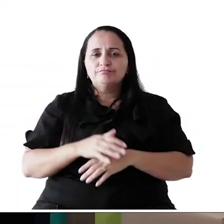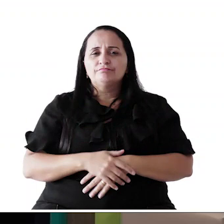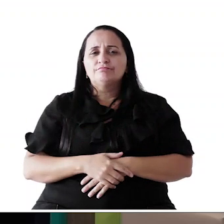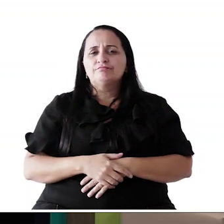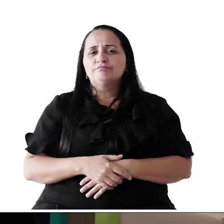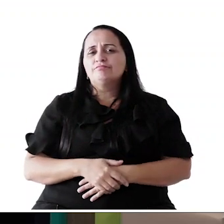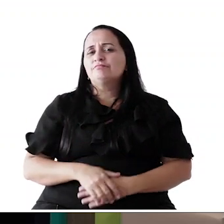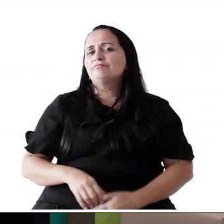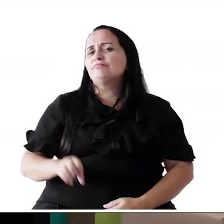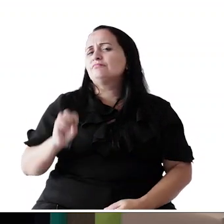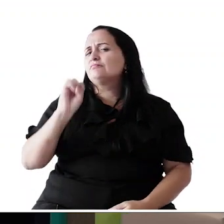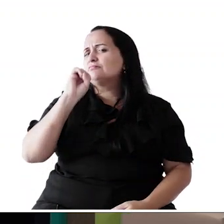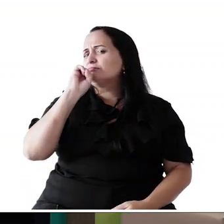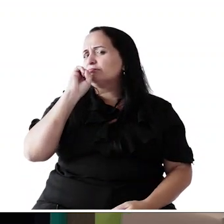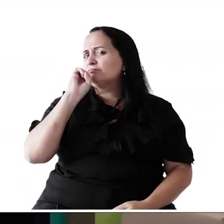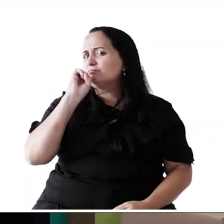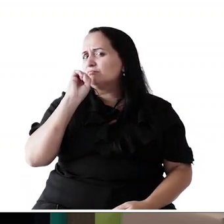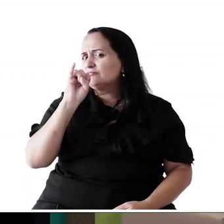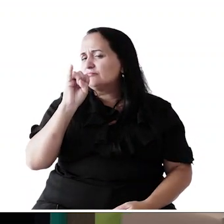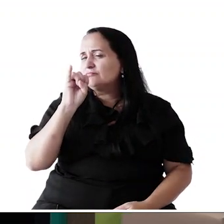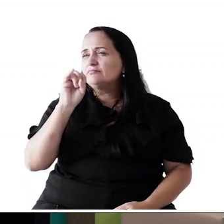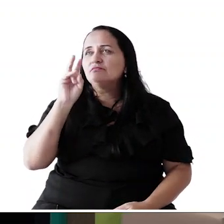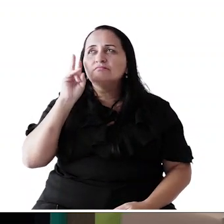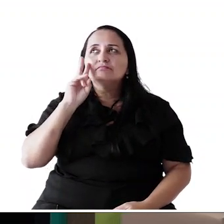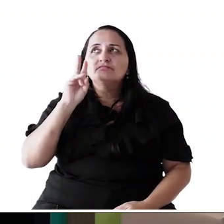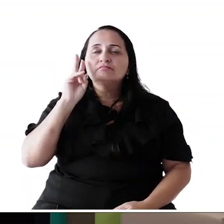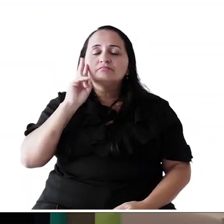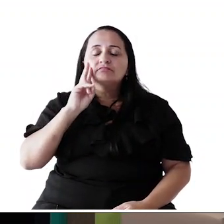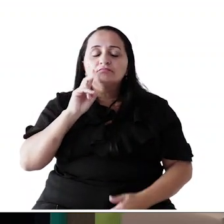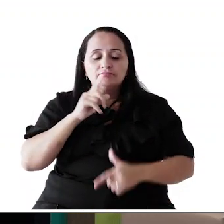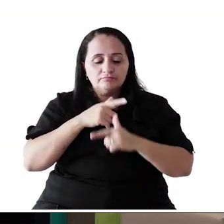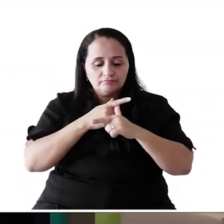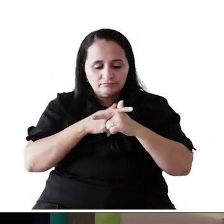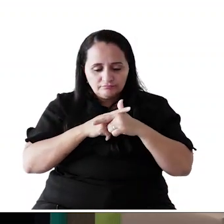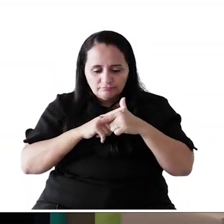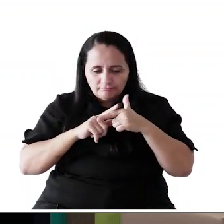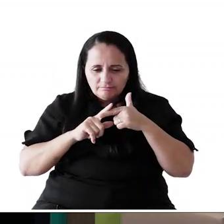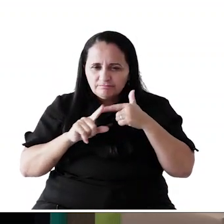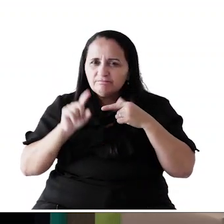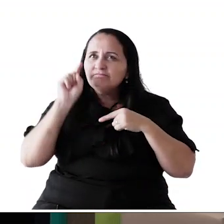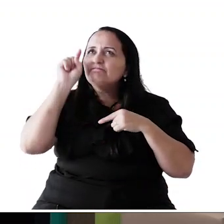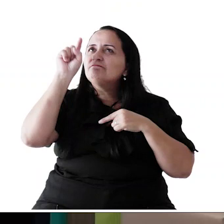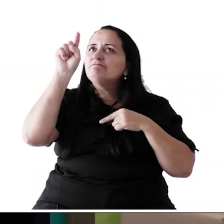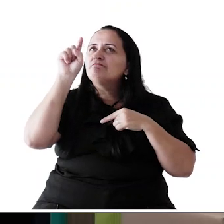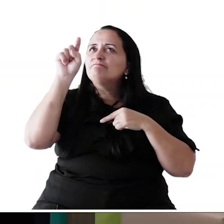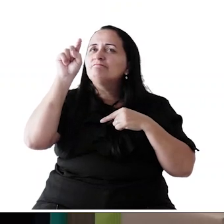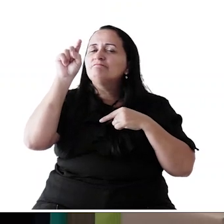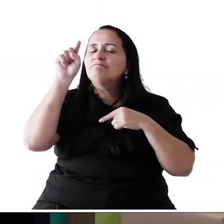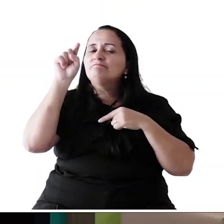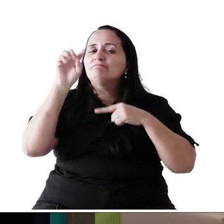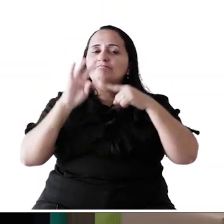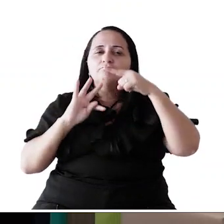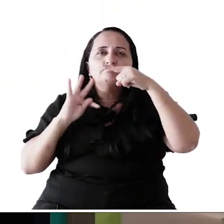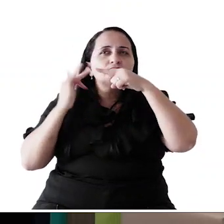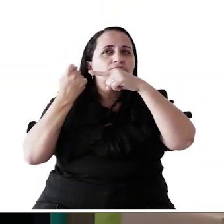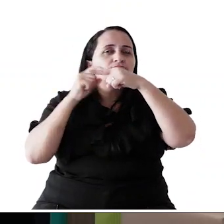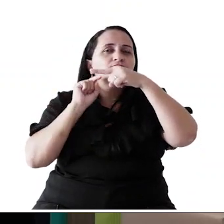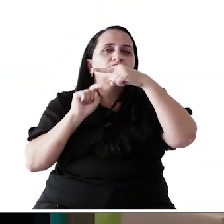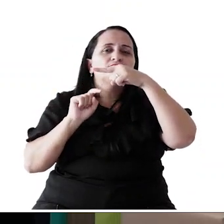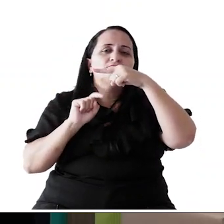Se eu seguir esse esquema daqui que eu deixei na sua telinha, o nosso todo tem quantas